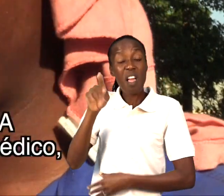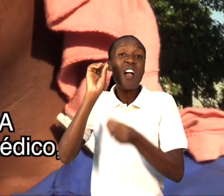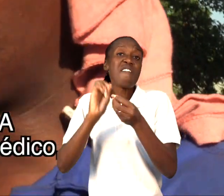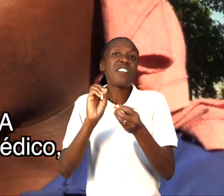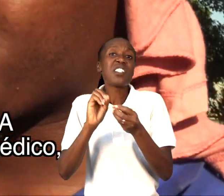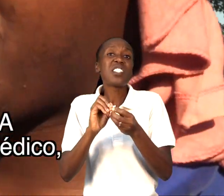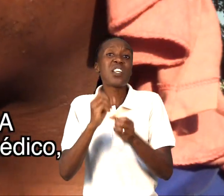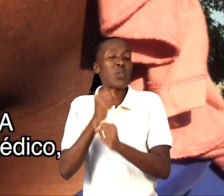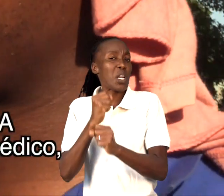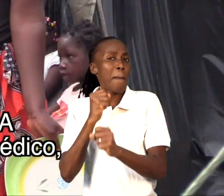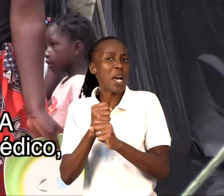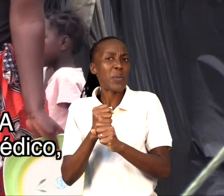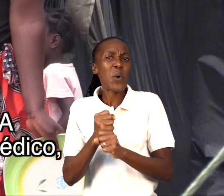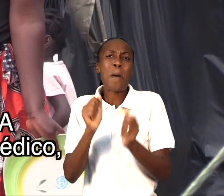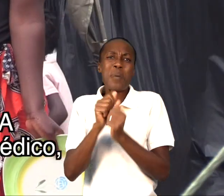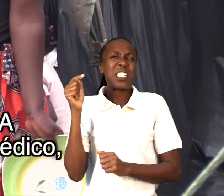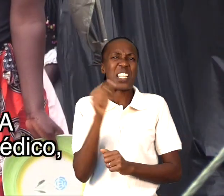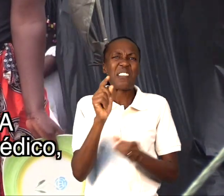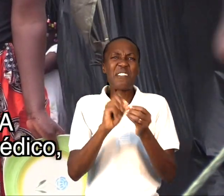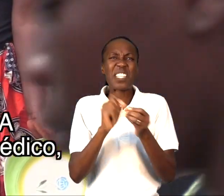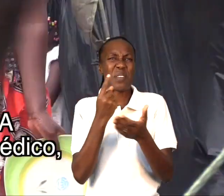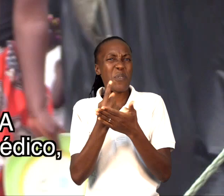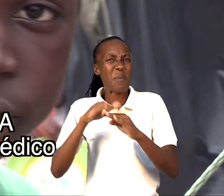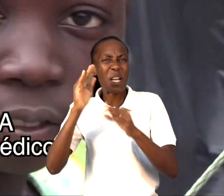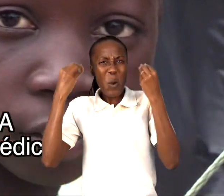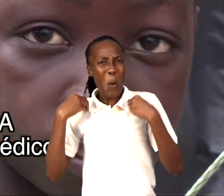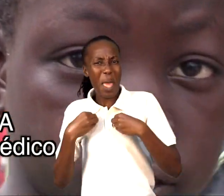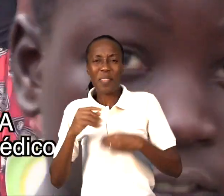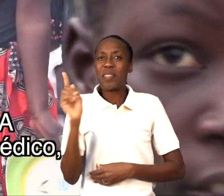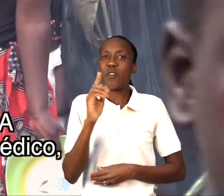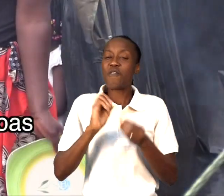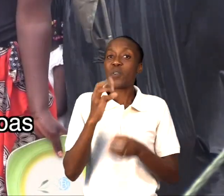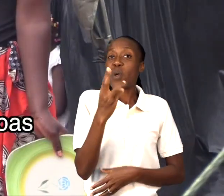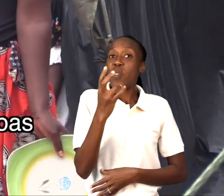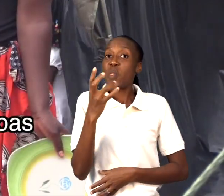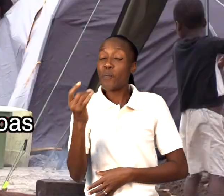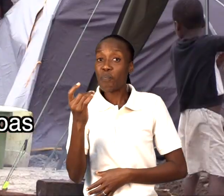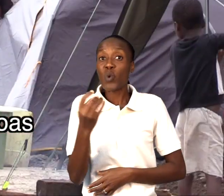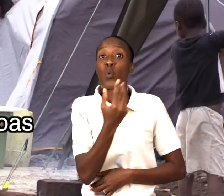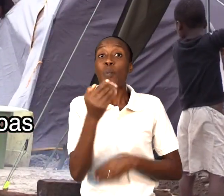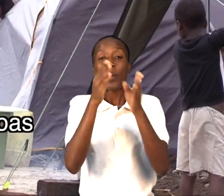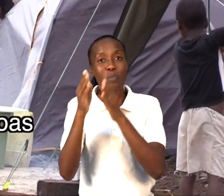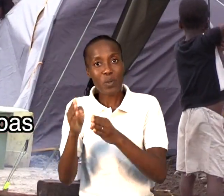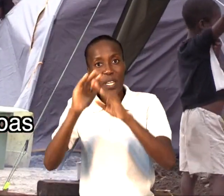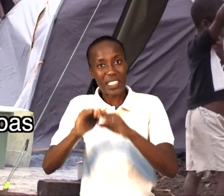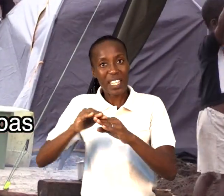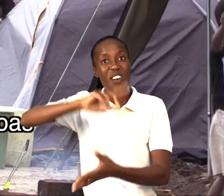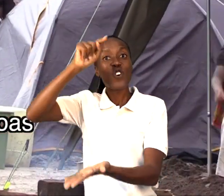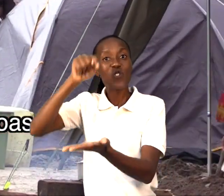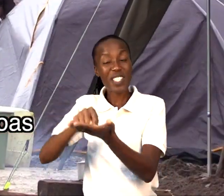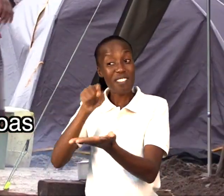coisa, né? E quando eu cheguei, por exemplo, no IFAPA, eu fiz um trabalho que, na verdade, não precisava ser médico, foi de levantamento estatístico, não é? Das pessoas que